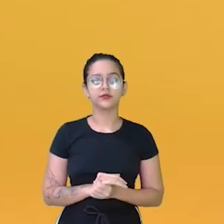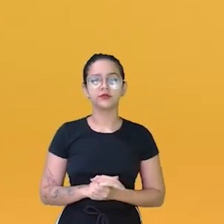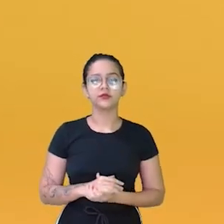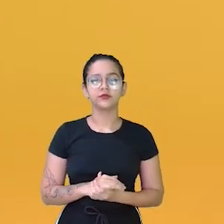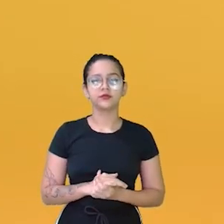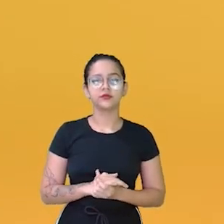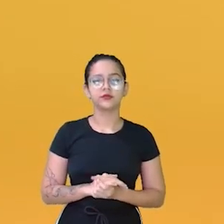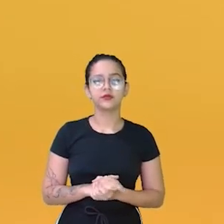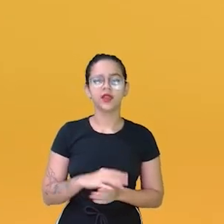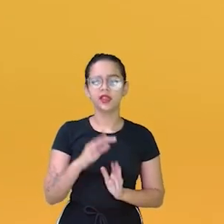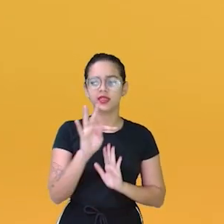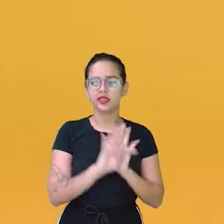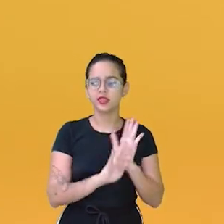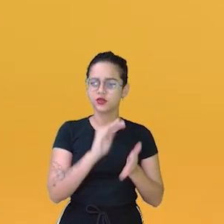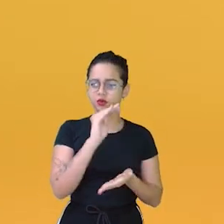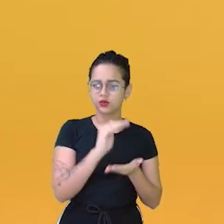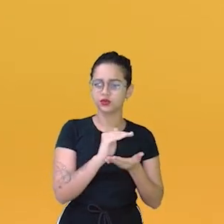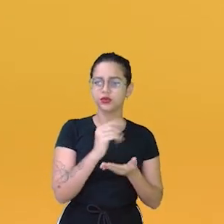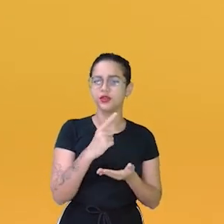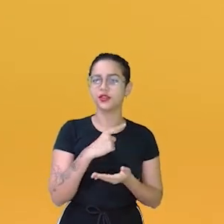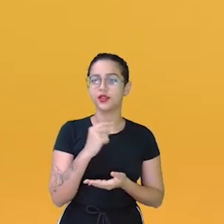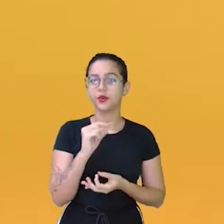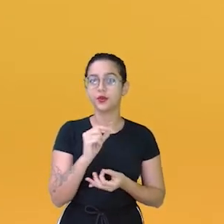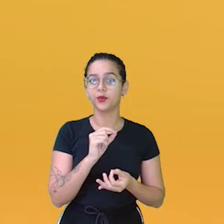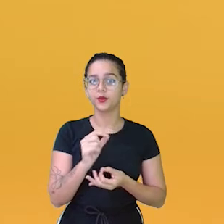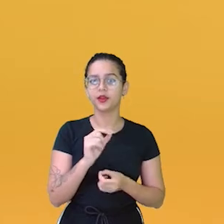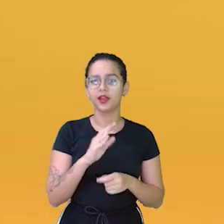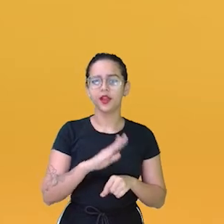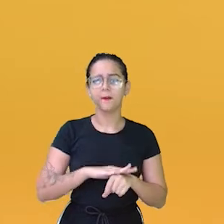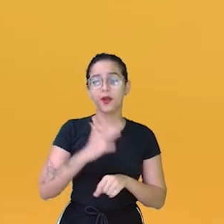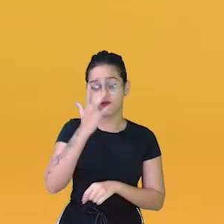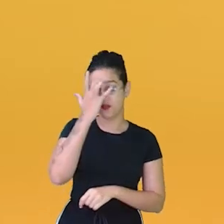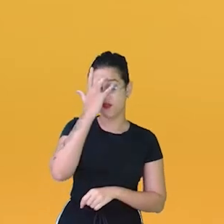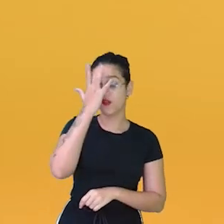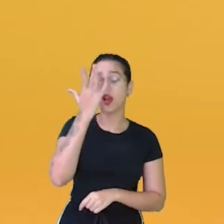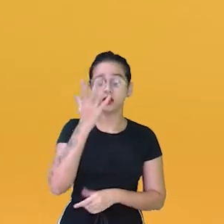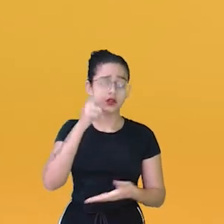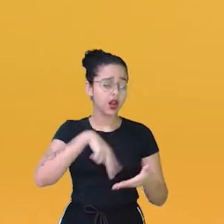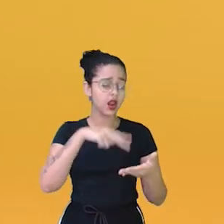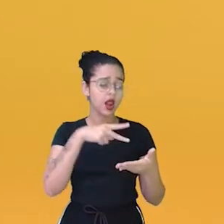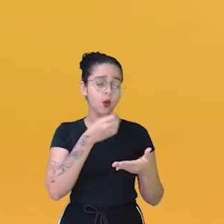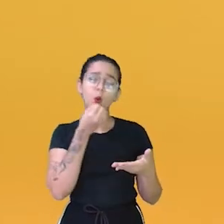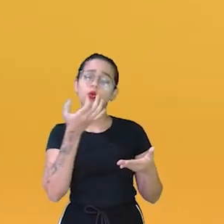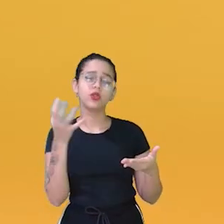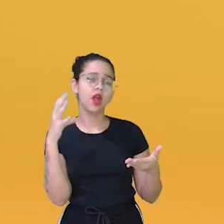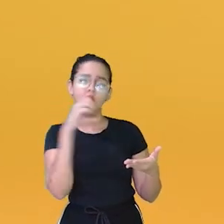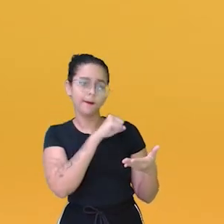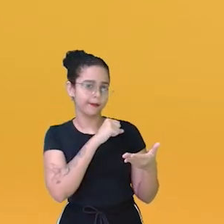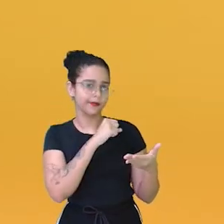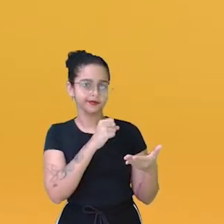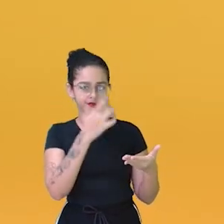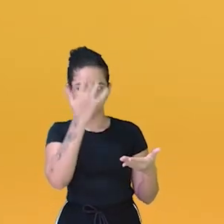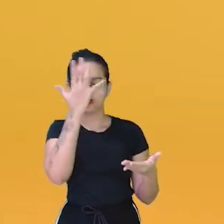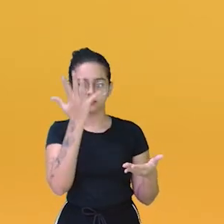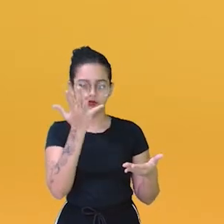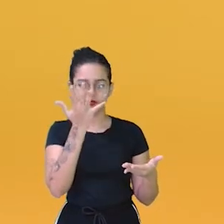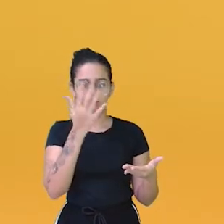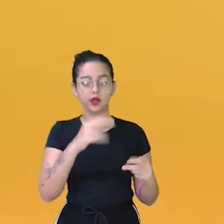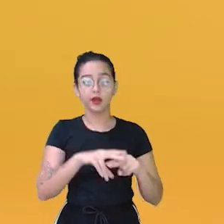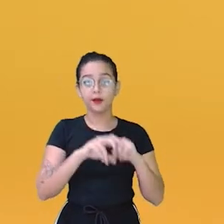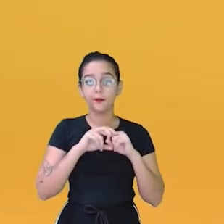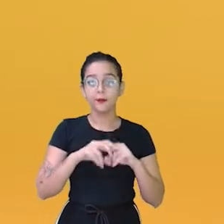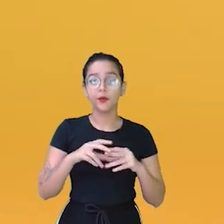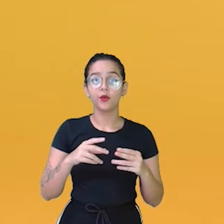textos mais curtinhos, eles acabam ficando mais fáceis de serem contados, não é? E então, por isso que